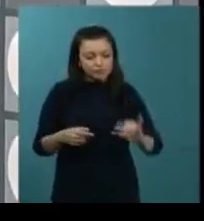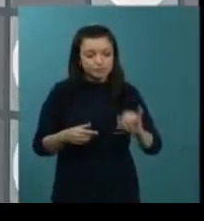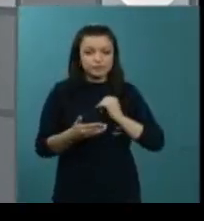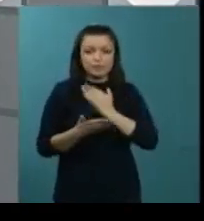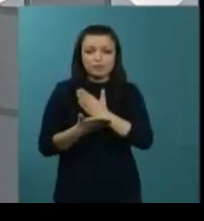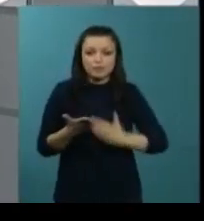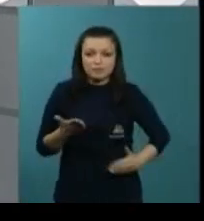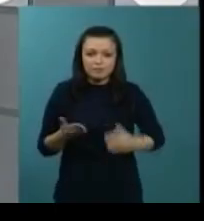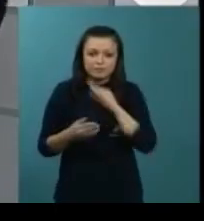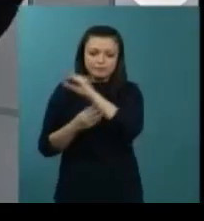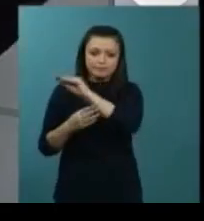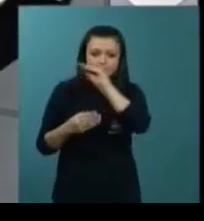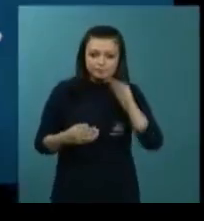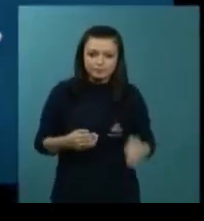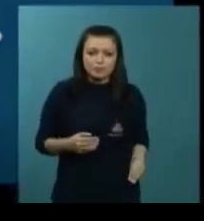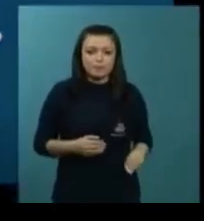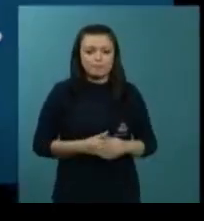conjunto A.